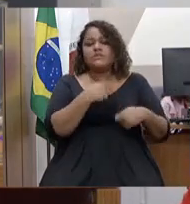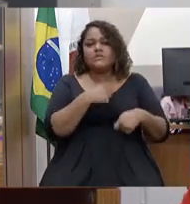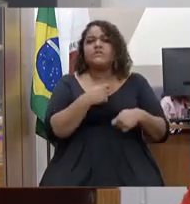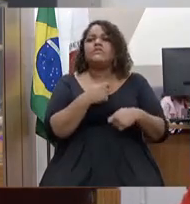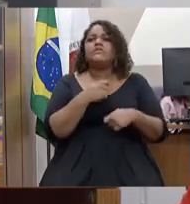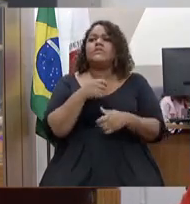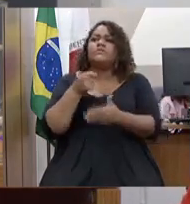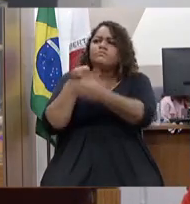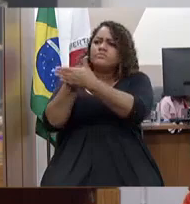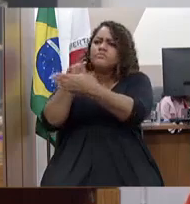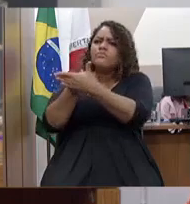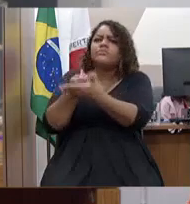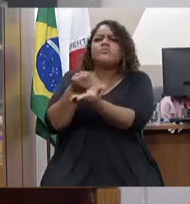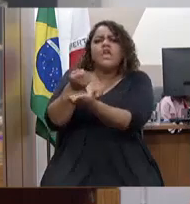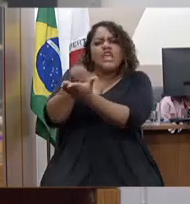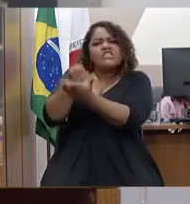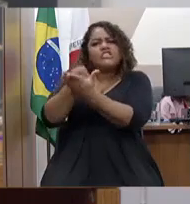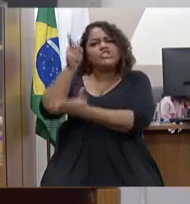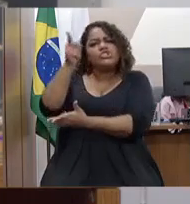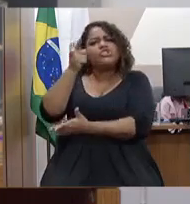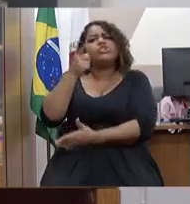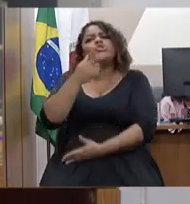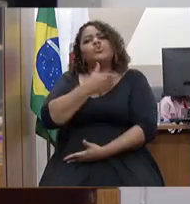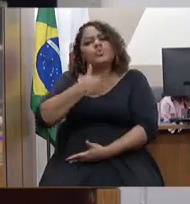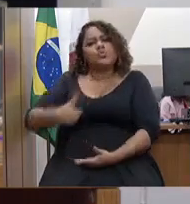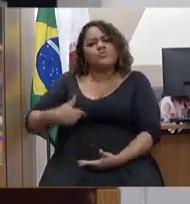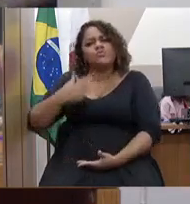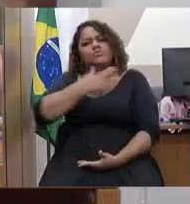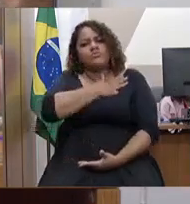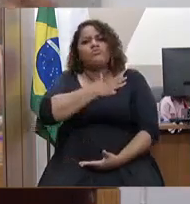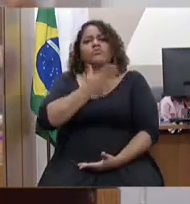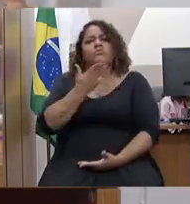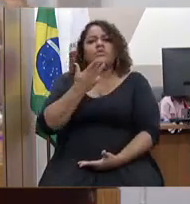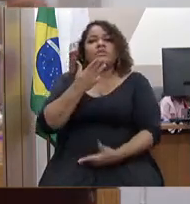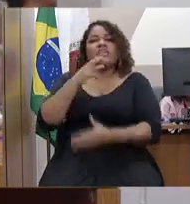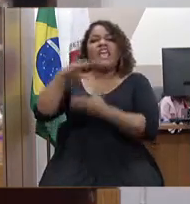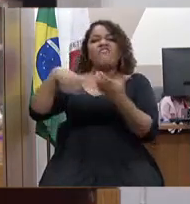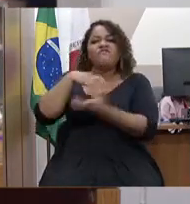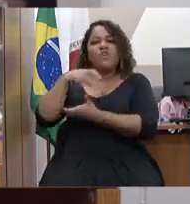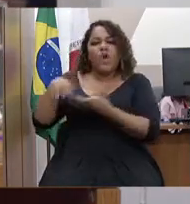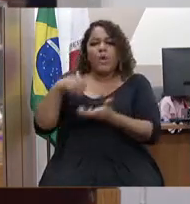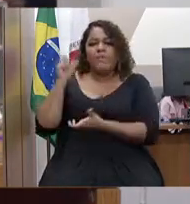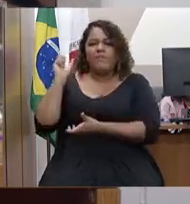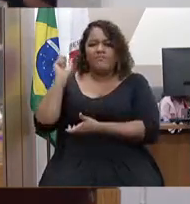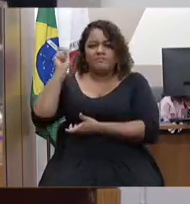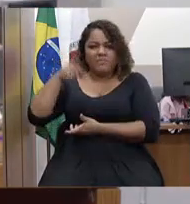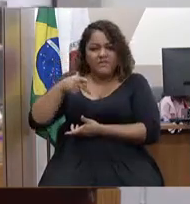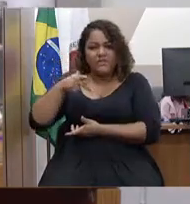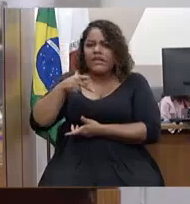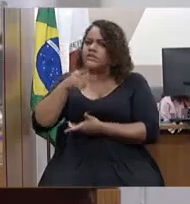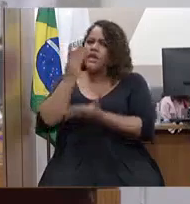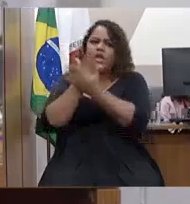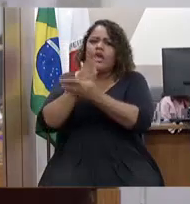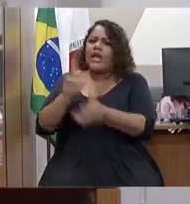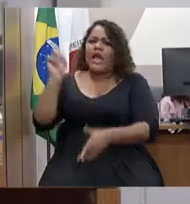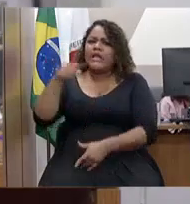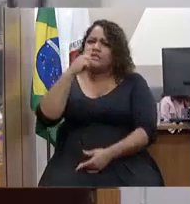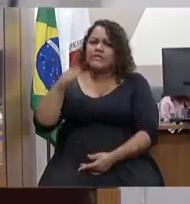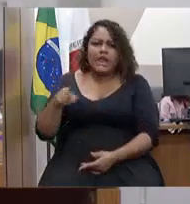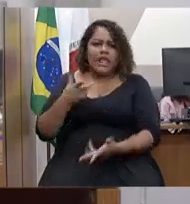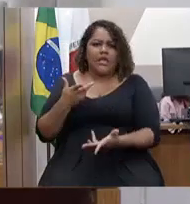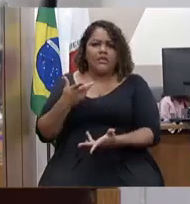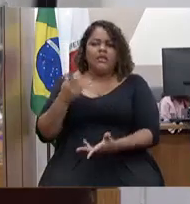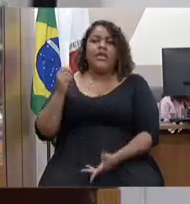Previdência nós temos que exigir do governo Lula a revogação da reforma trabalhista nós temos que exigir do governo